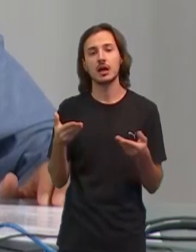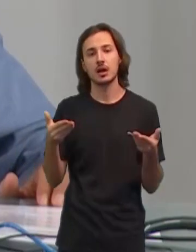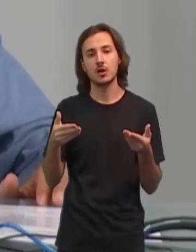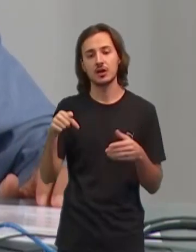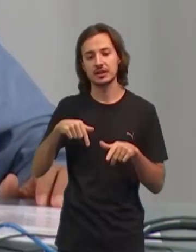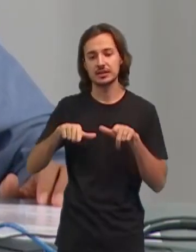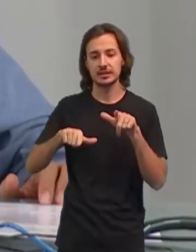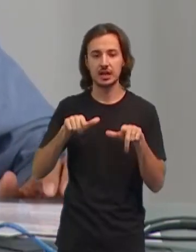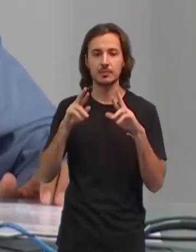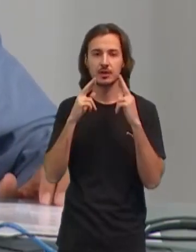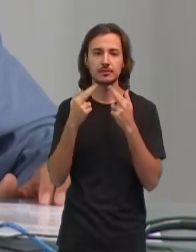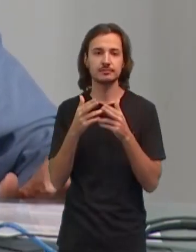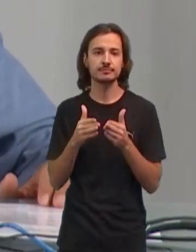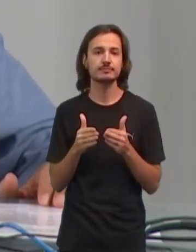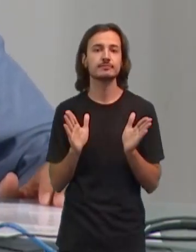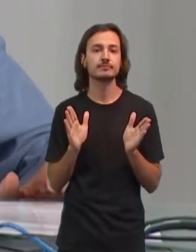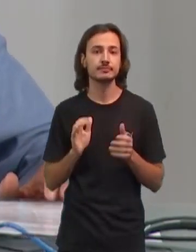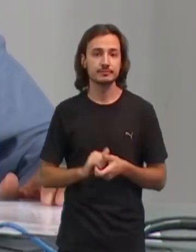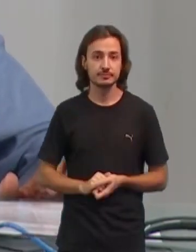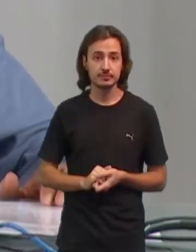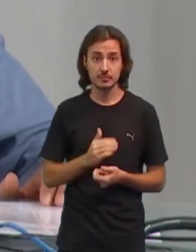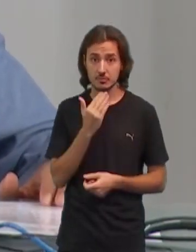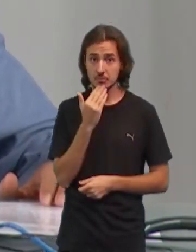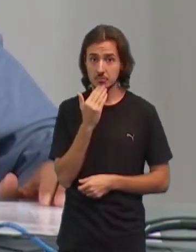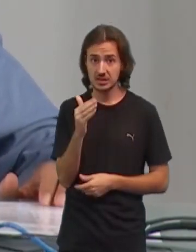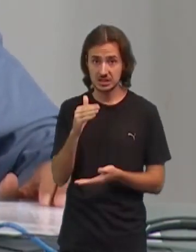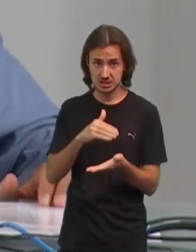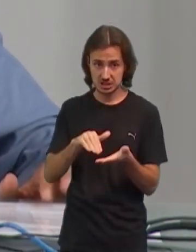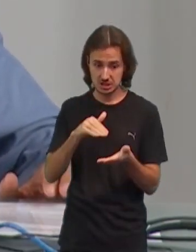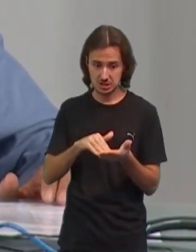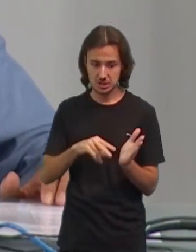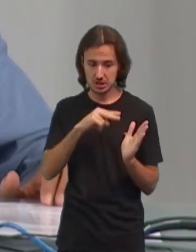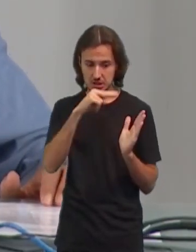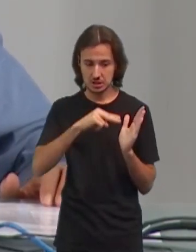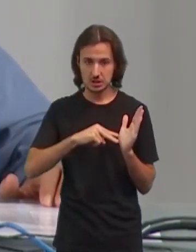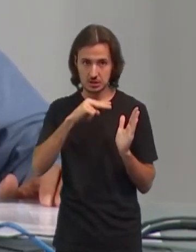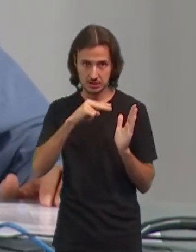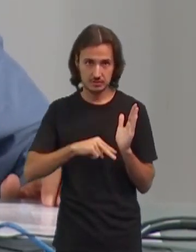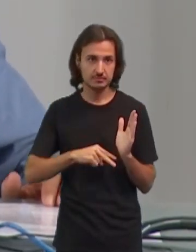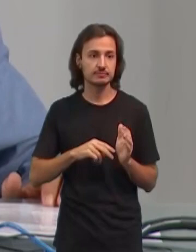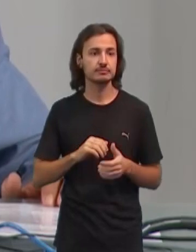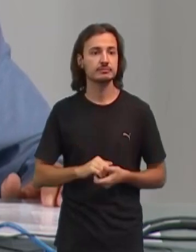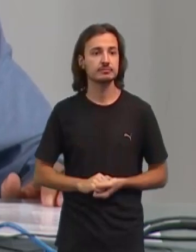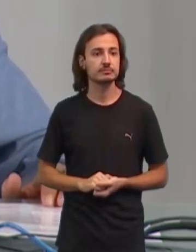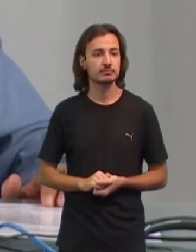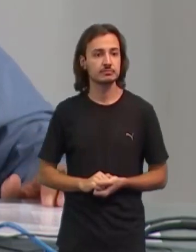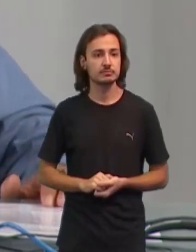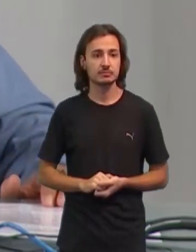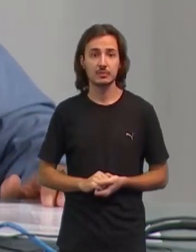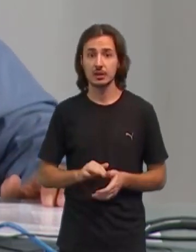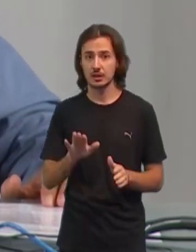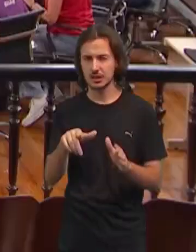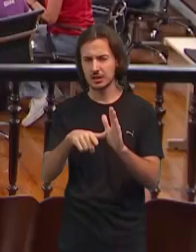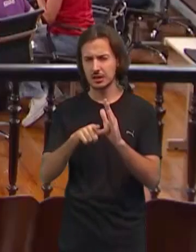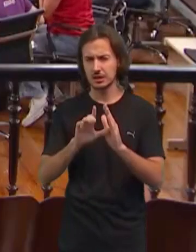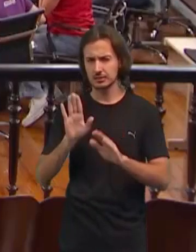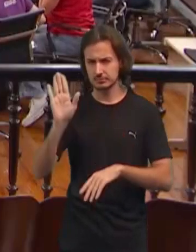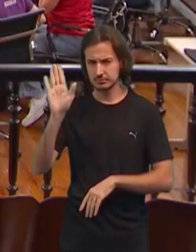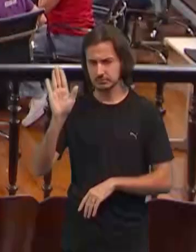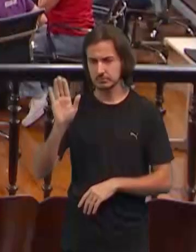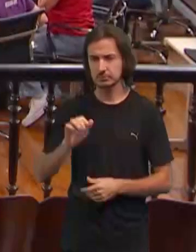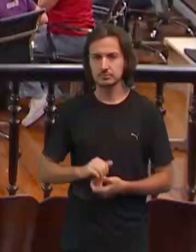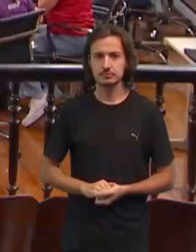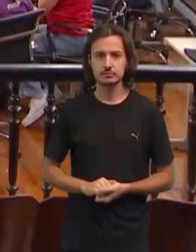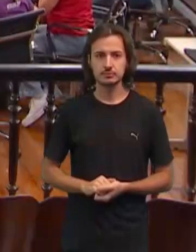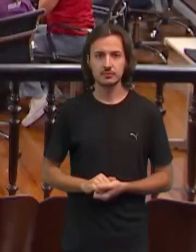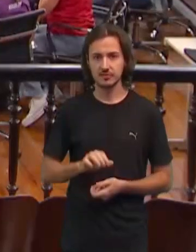trabalhos dessa reunião. Já solicito ao secretário que faça a leitura das correspondências, por gentileza. Antes disso, pela ordem, vereador Wagner